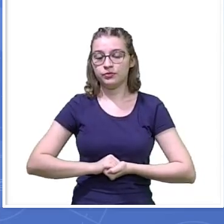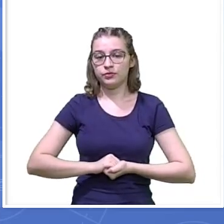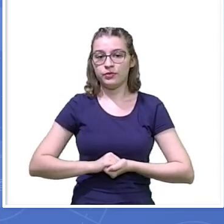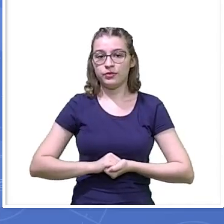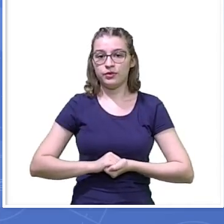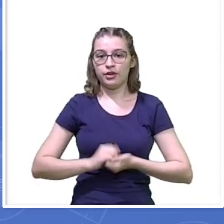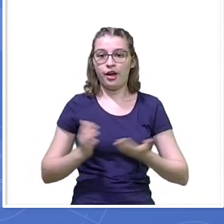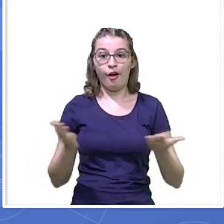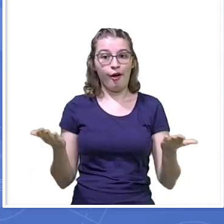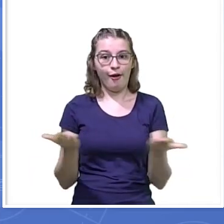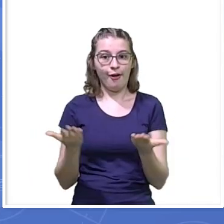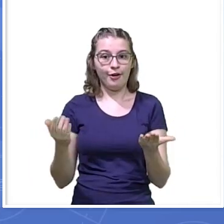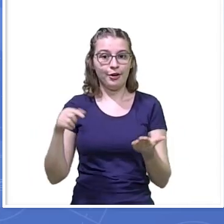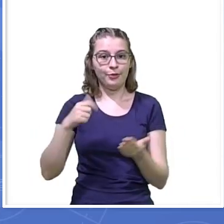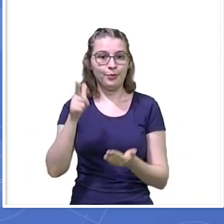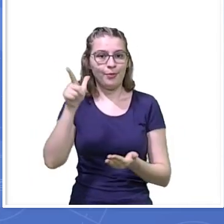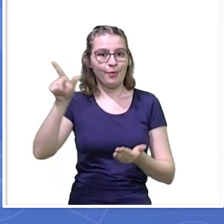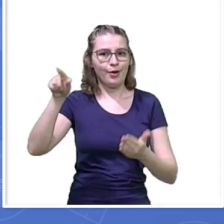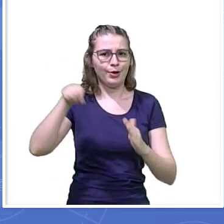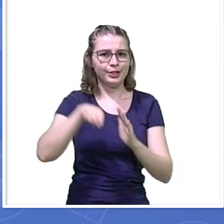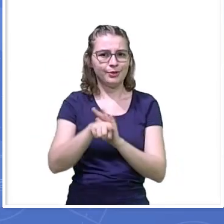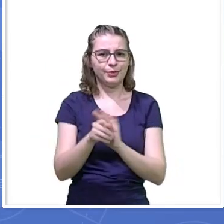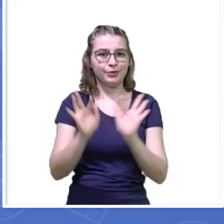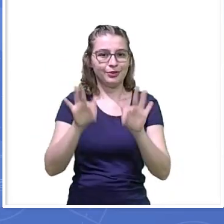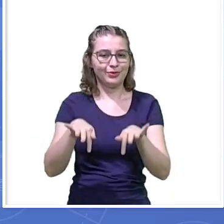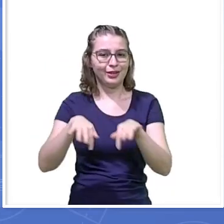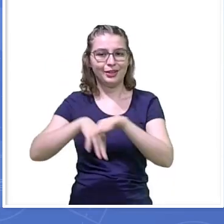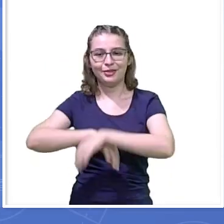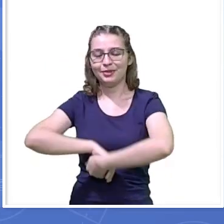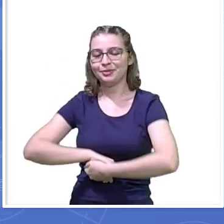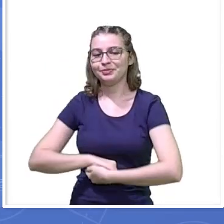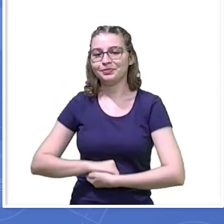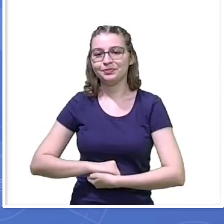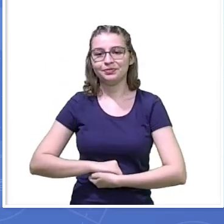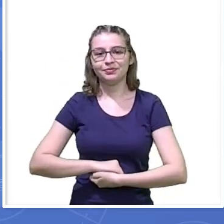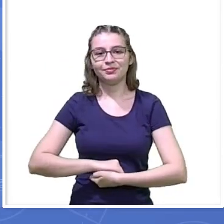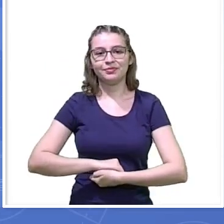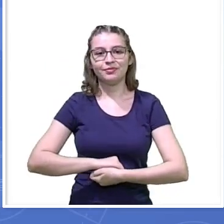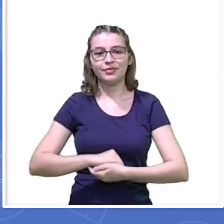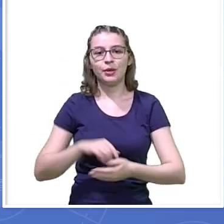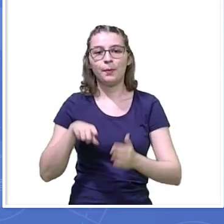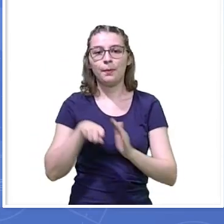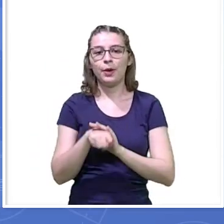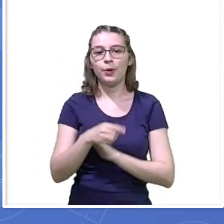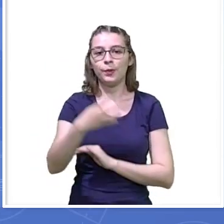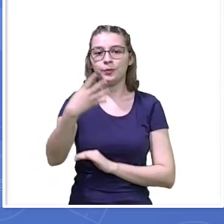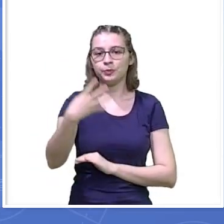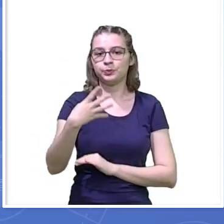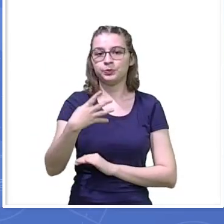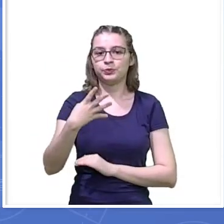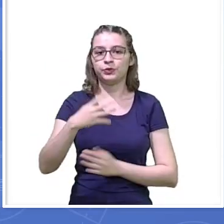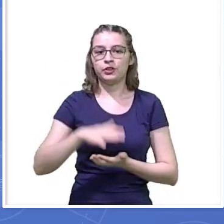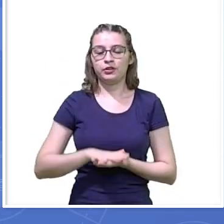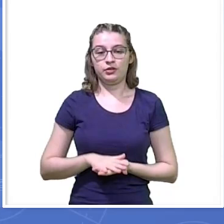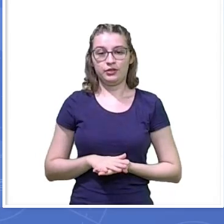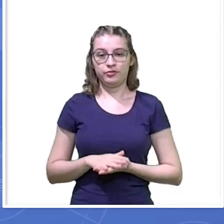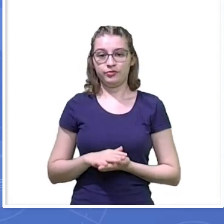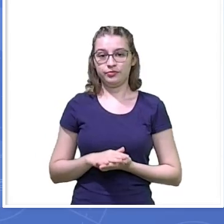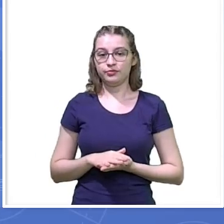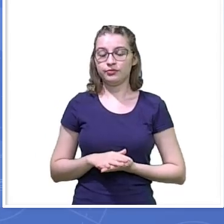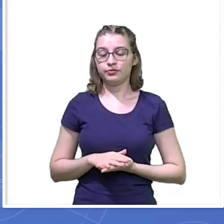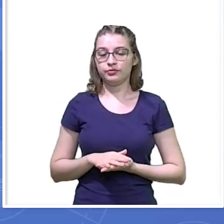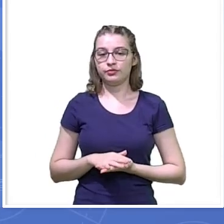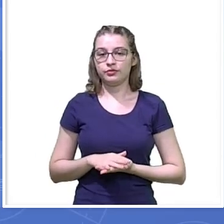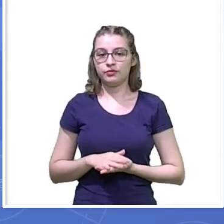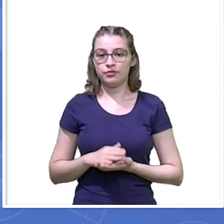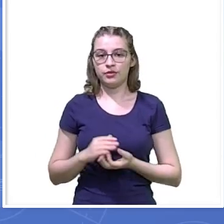gente também vai para outra questão aí para finalizar o nosso praticando de hoje, que já está mais relacionada, pessoal, com